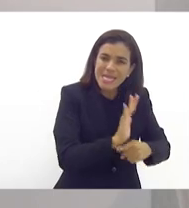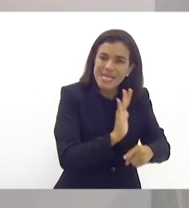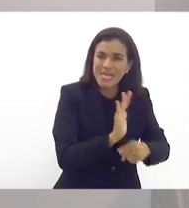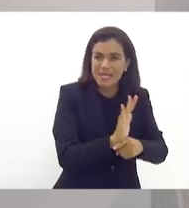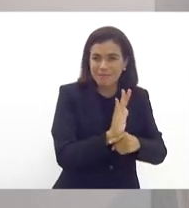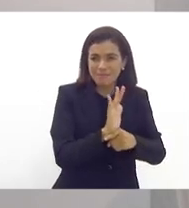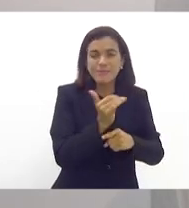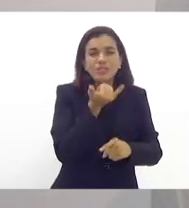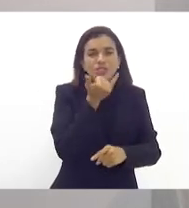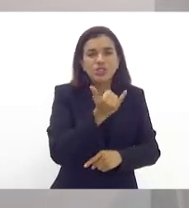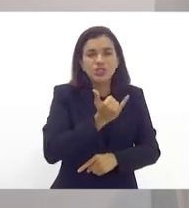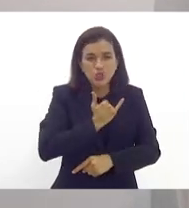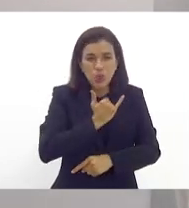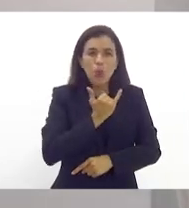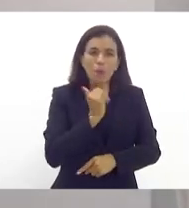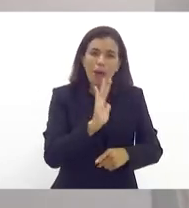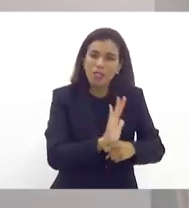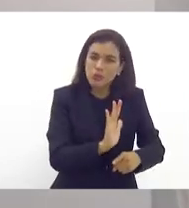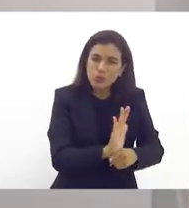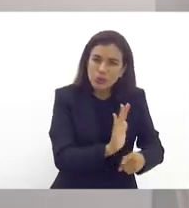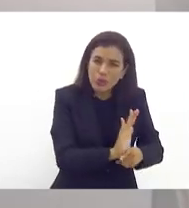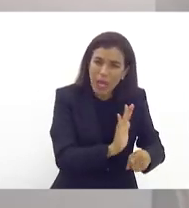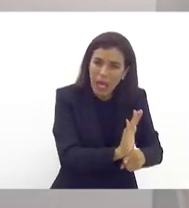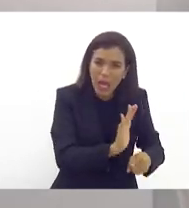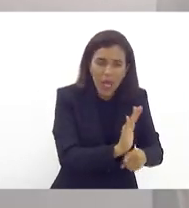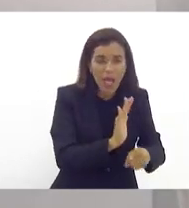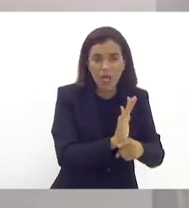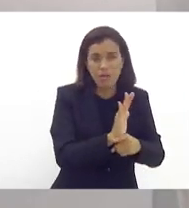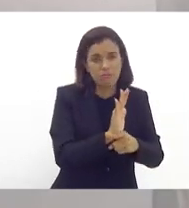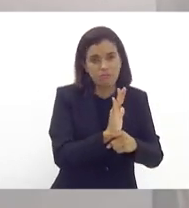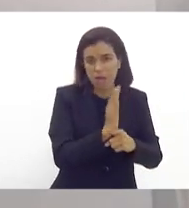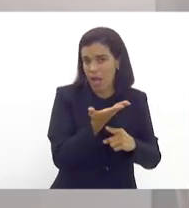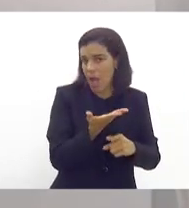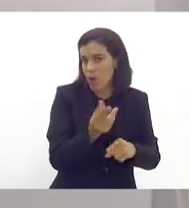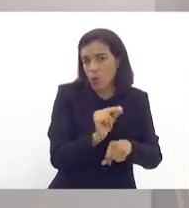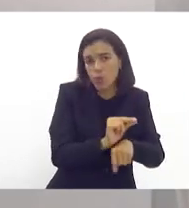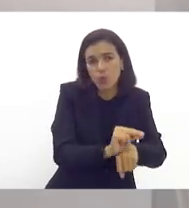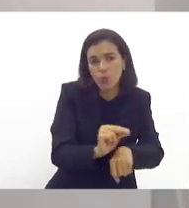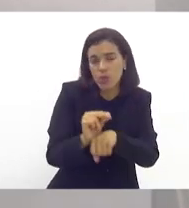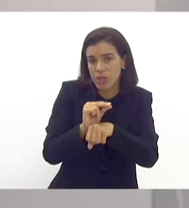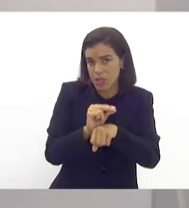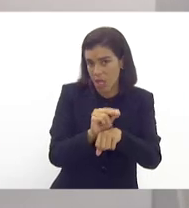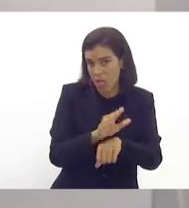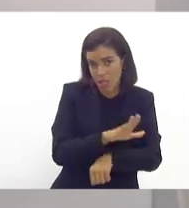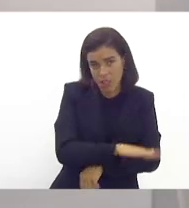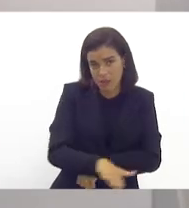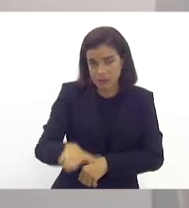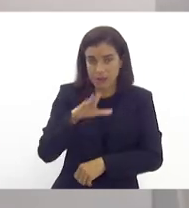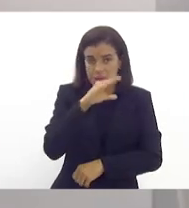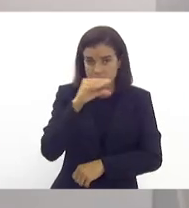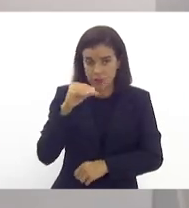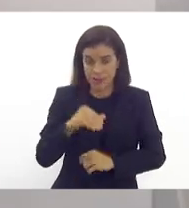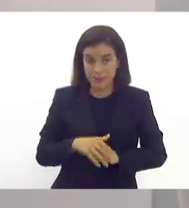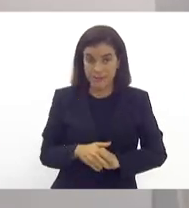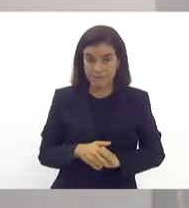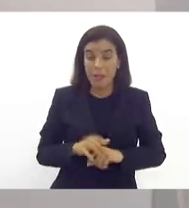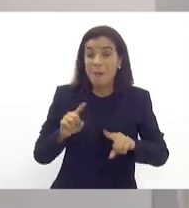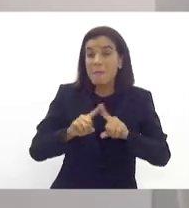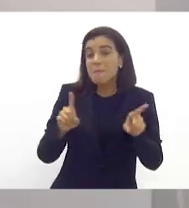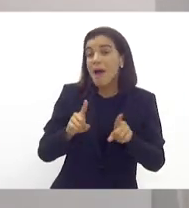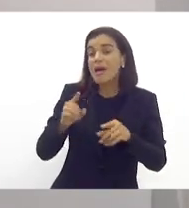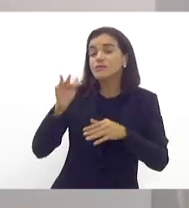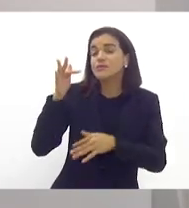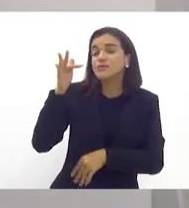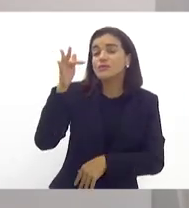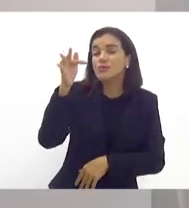desculpa que é expressão Popular para manter esses jovens e vão cuidar deles nós não vamos sentir esse impacto como sociedade mas amanhã